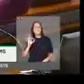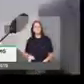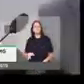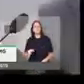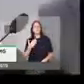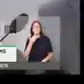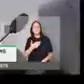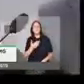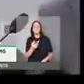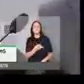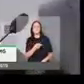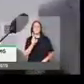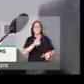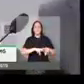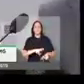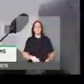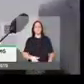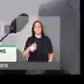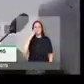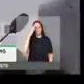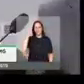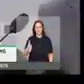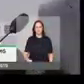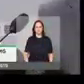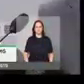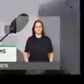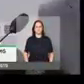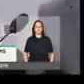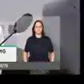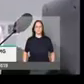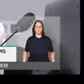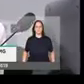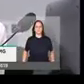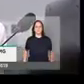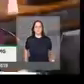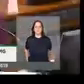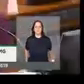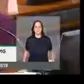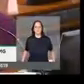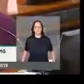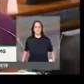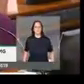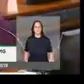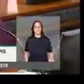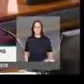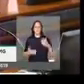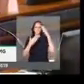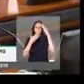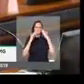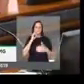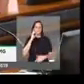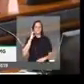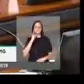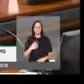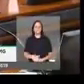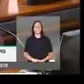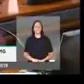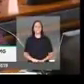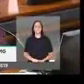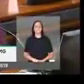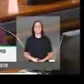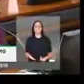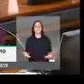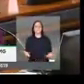pedir a prisão desses bandidos muito obrigado tentado arranjar noiva obrigado em seguida passa a palavra ao